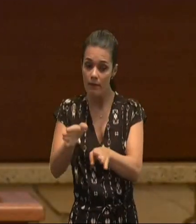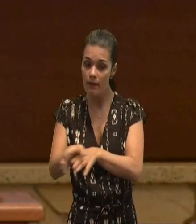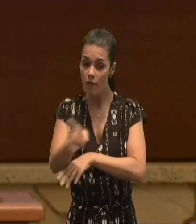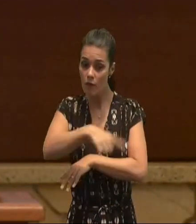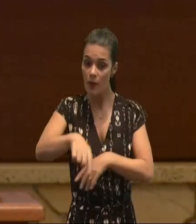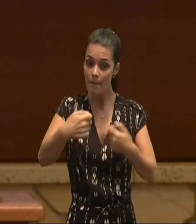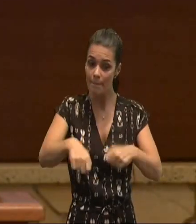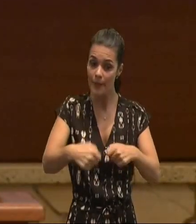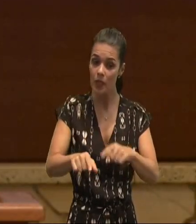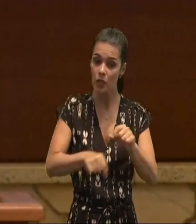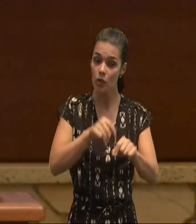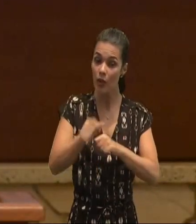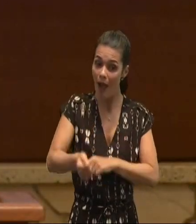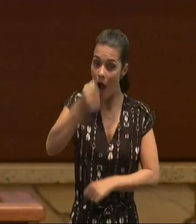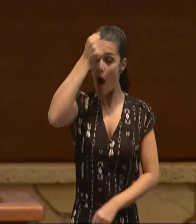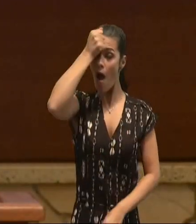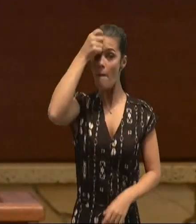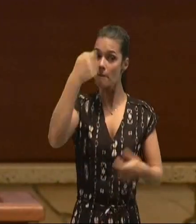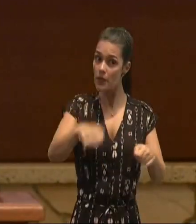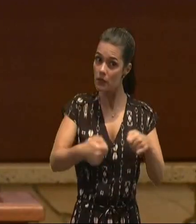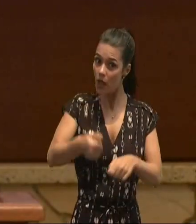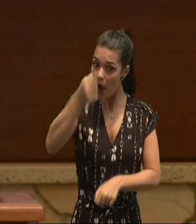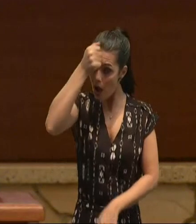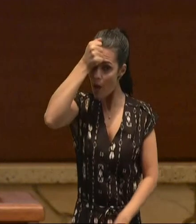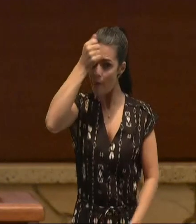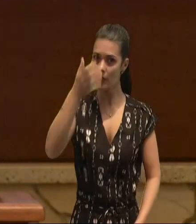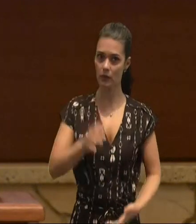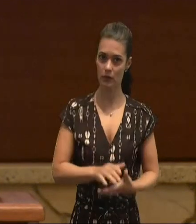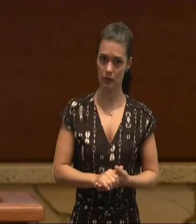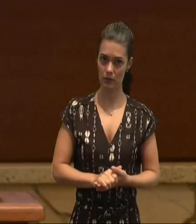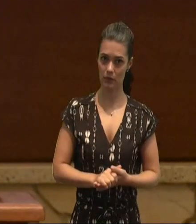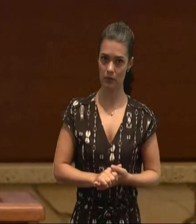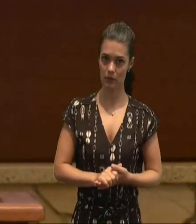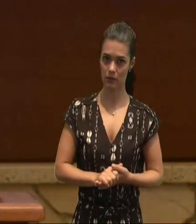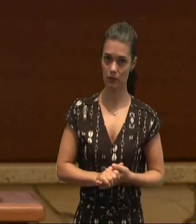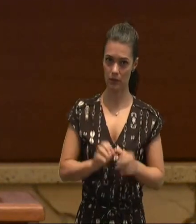Primeiro livro de Samuel, no capítulo 7, verso 3, você pode me acompanhar,